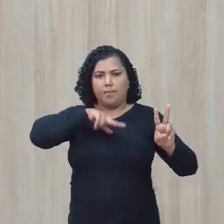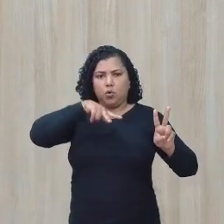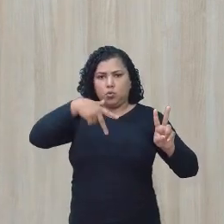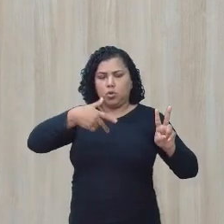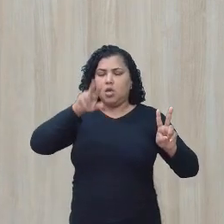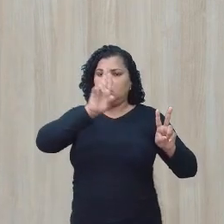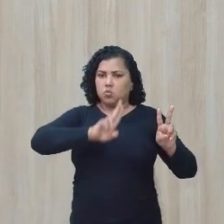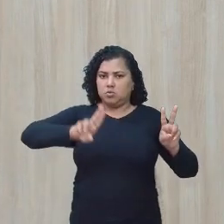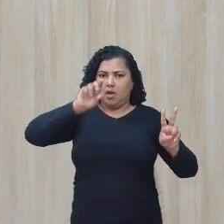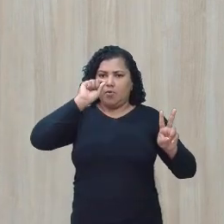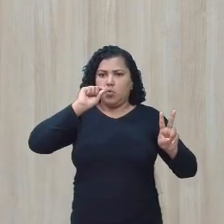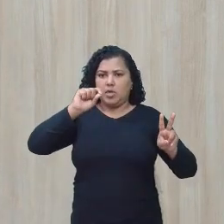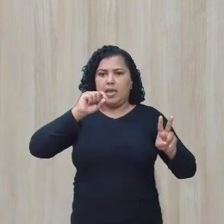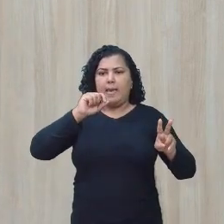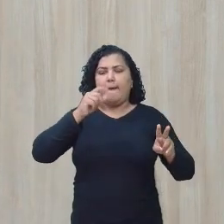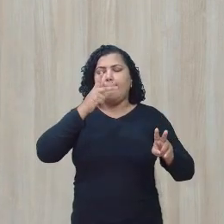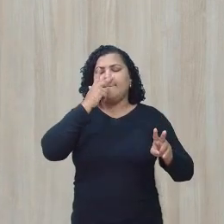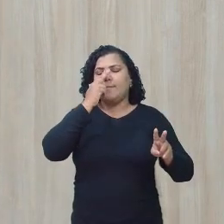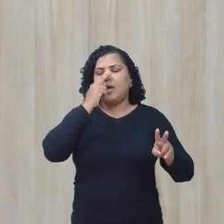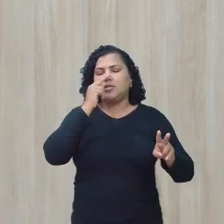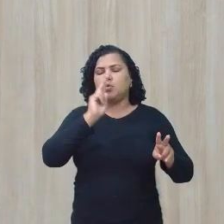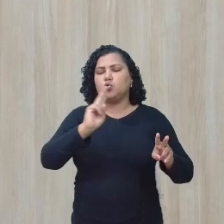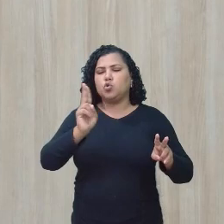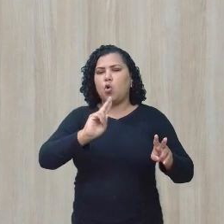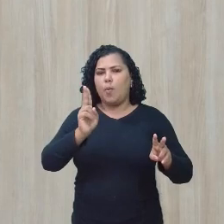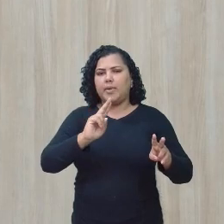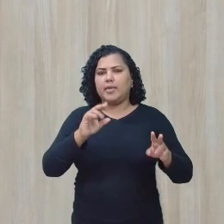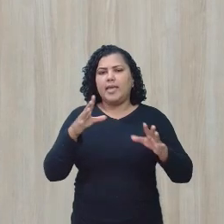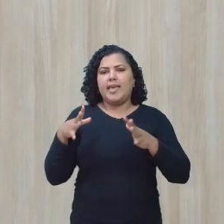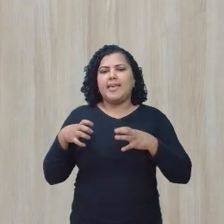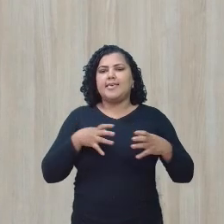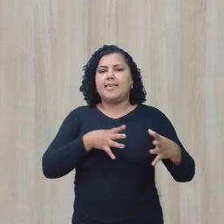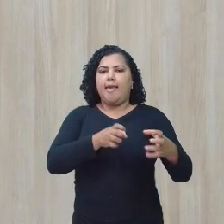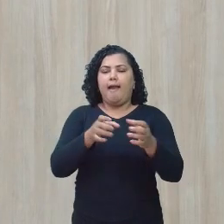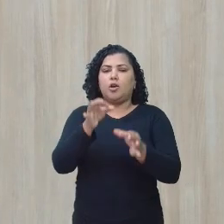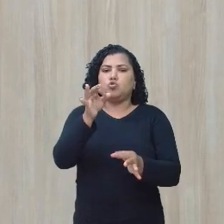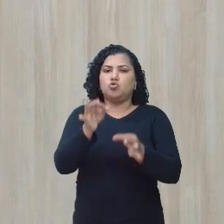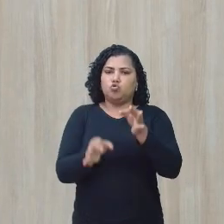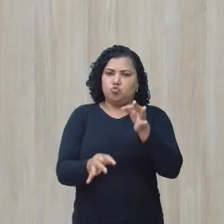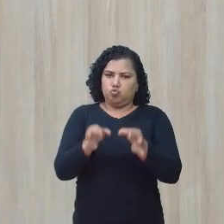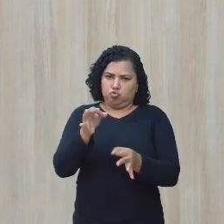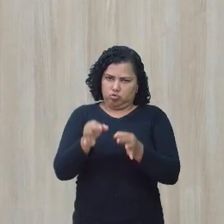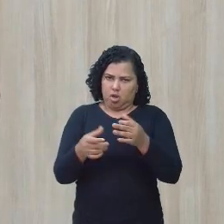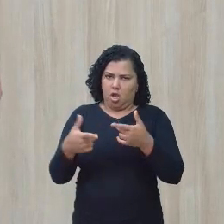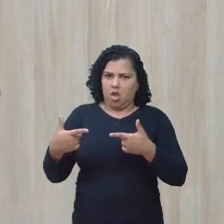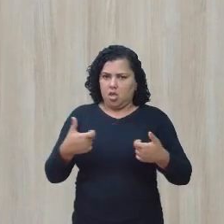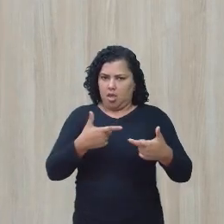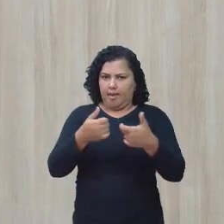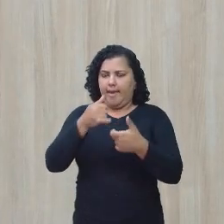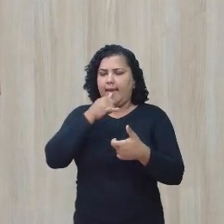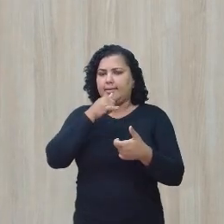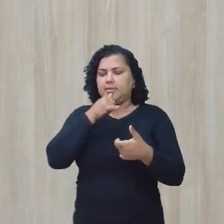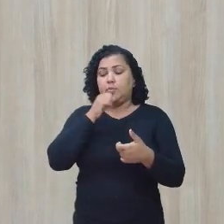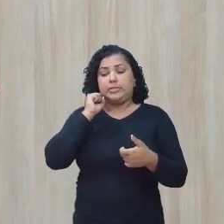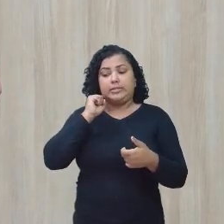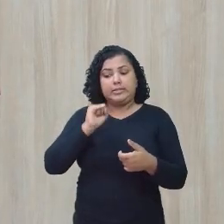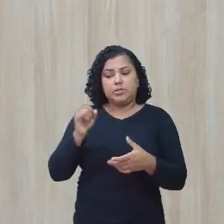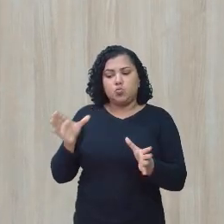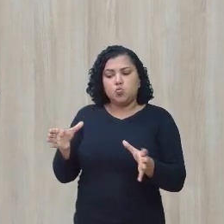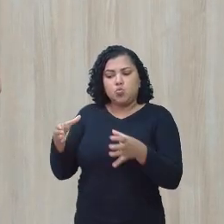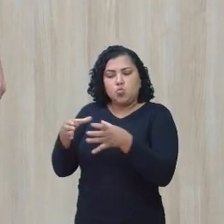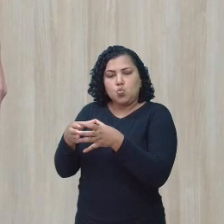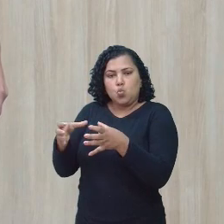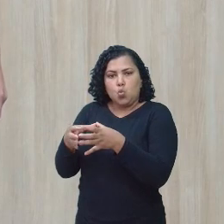guerra justa. Então, quando havia uma guerra justa, considerada justa, por exemplo, um ataque indígena ou